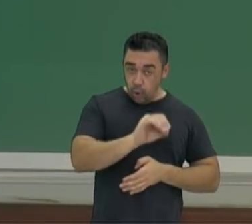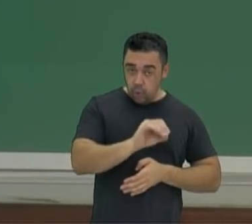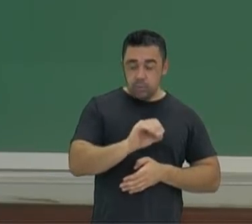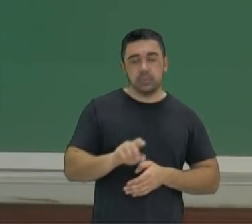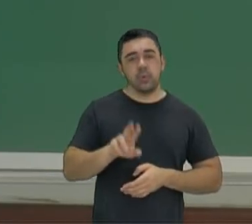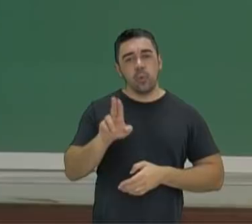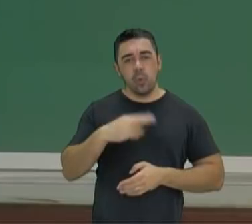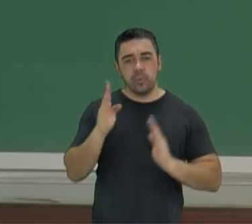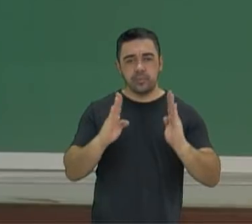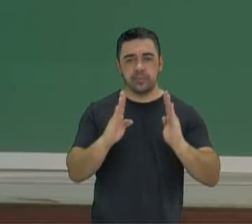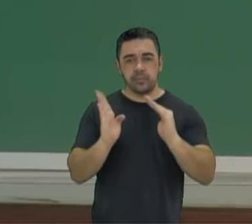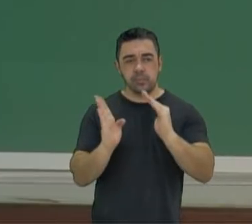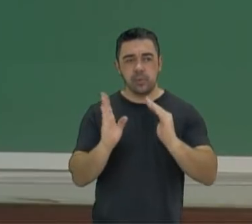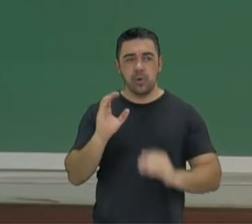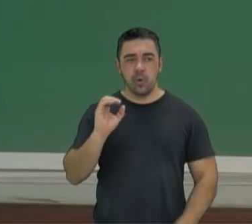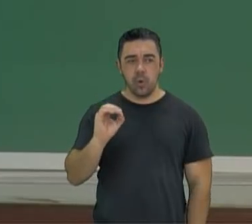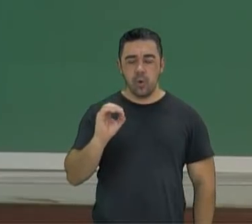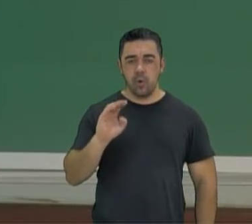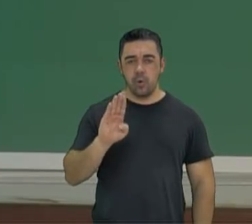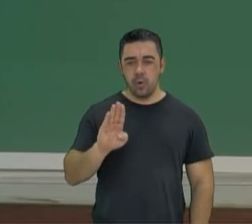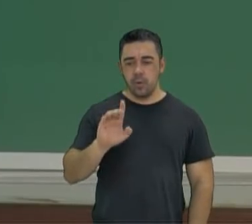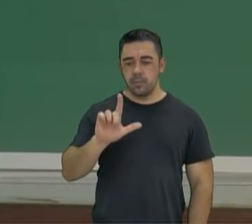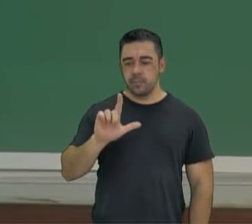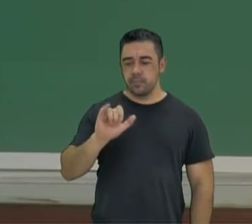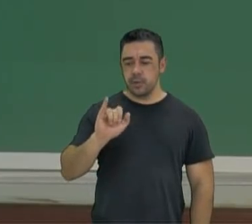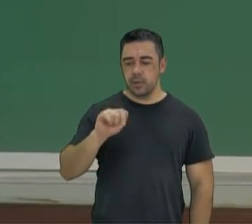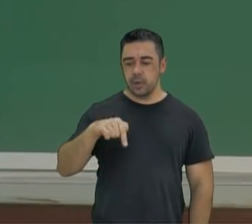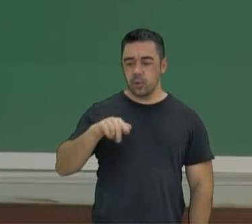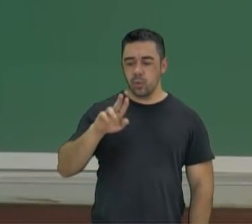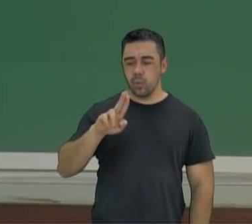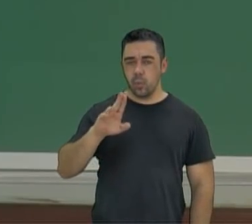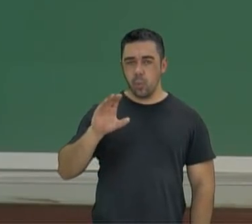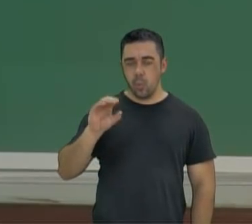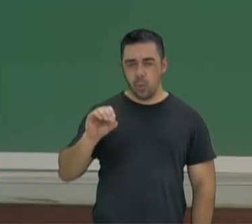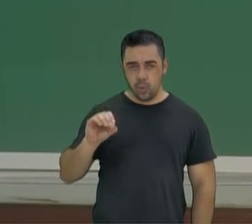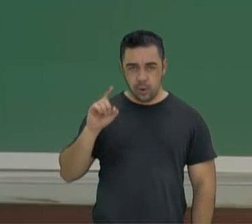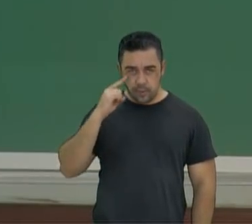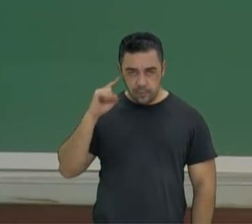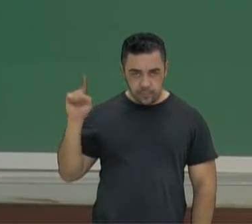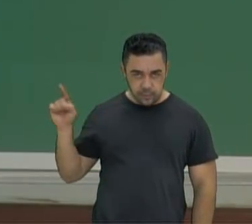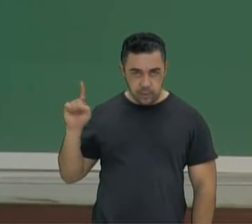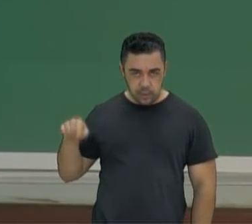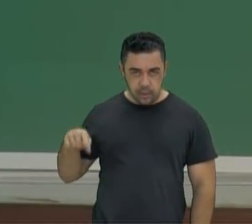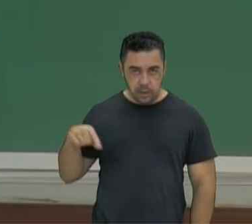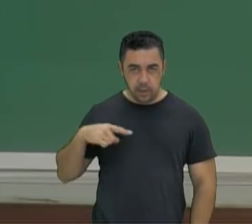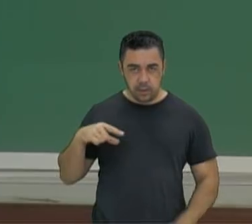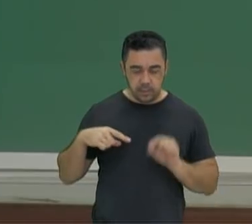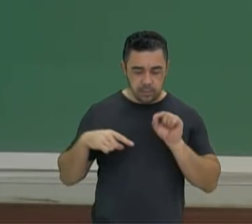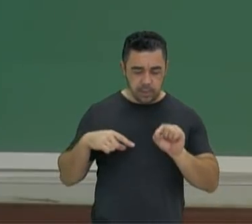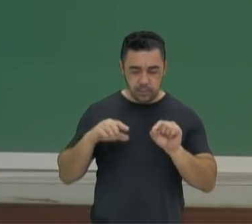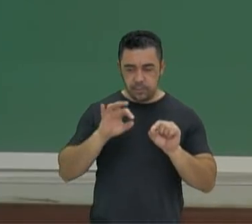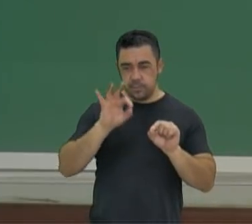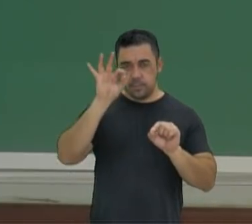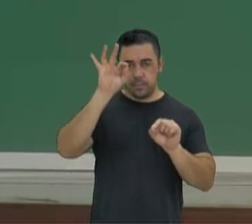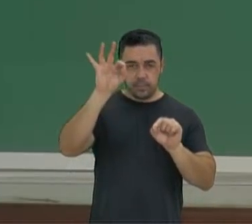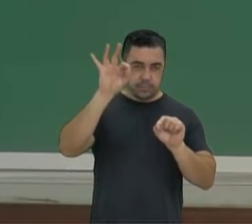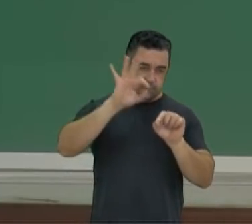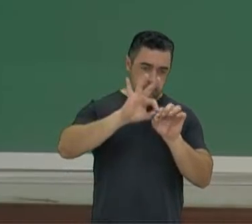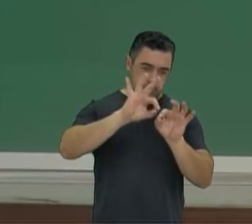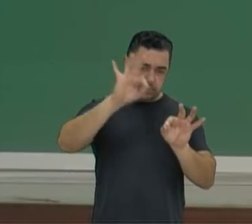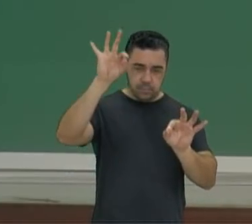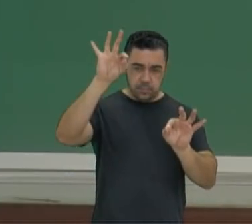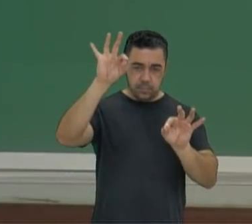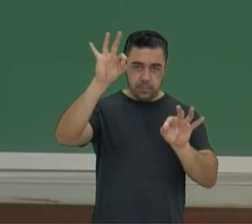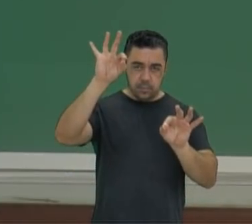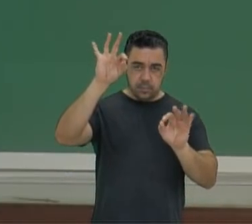ser um prisma oblíquo. Lembra que a professora falou, ó, que o ponto de encontro das arestas dele, da aresta lateral com a aresta da base, forma um